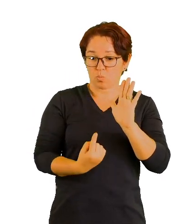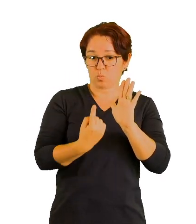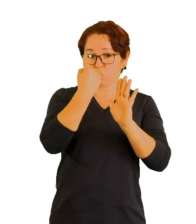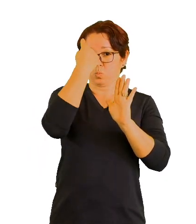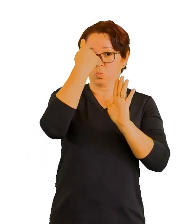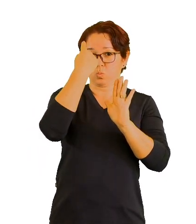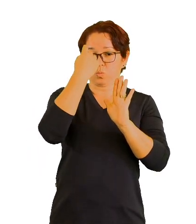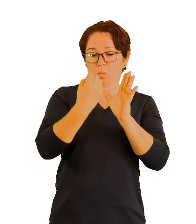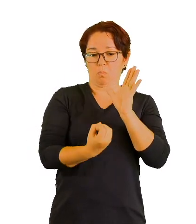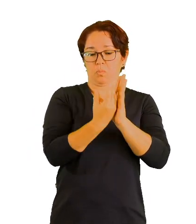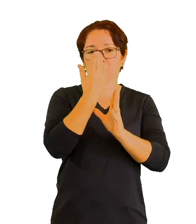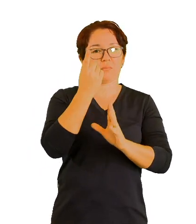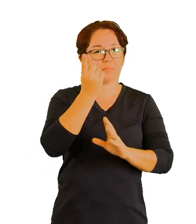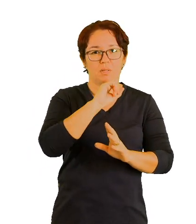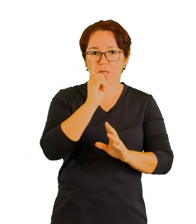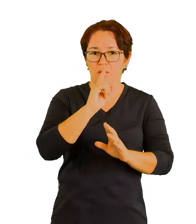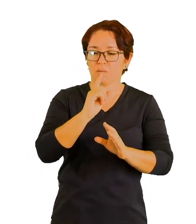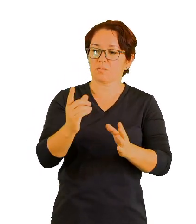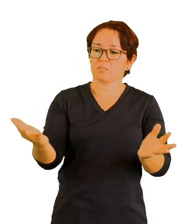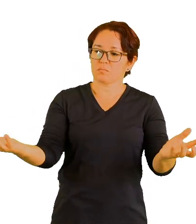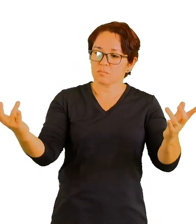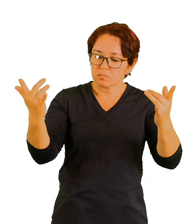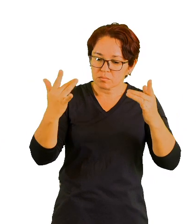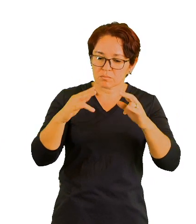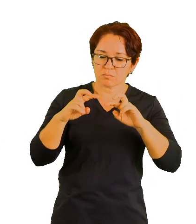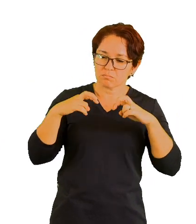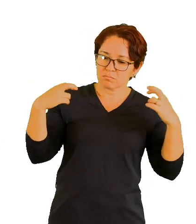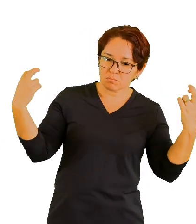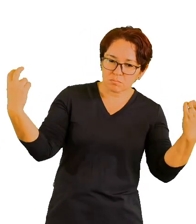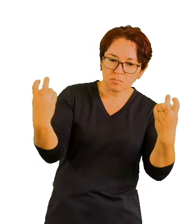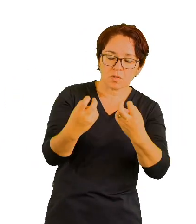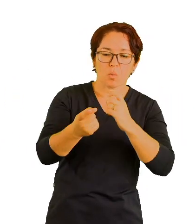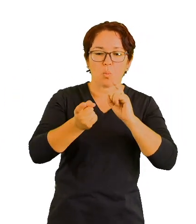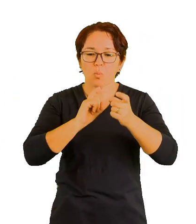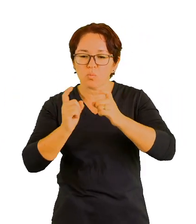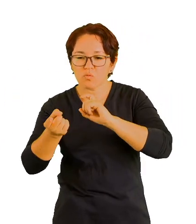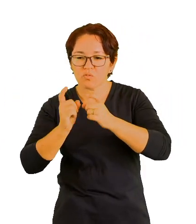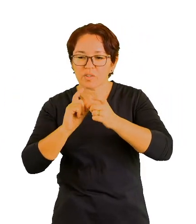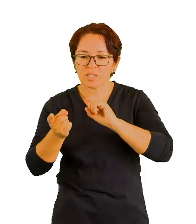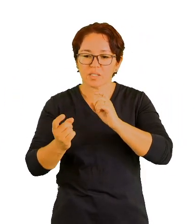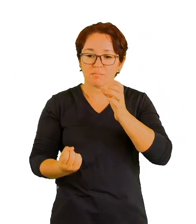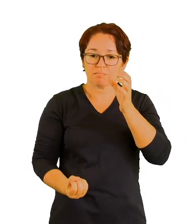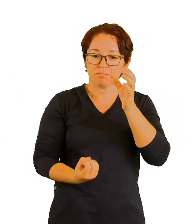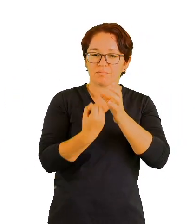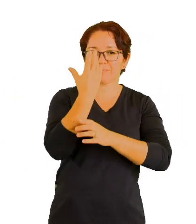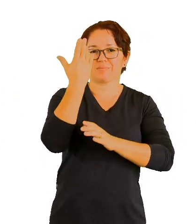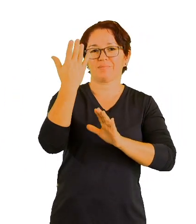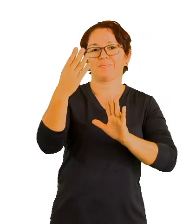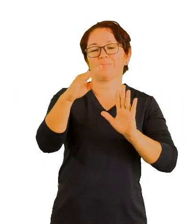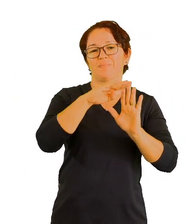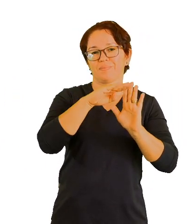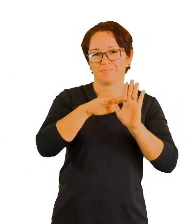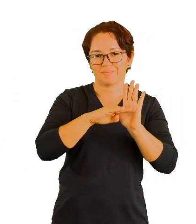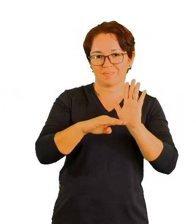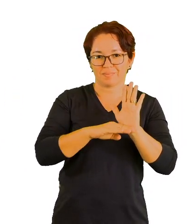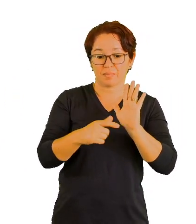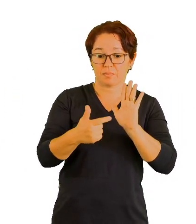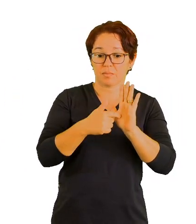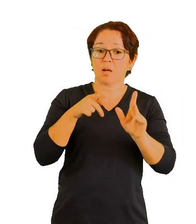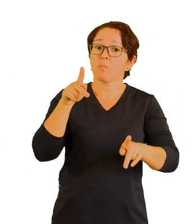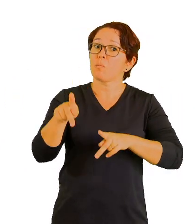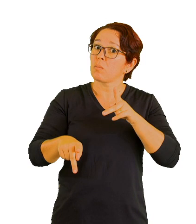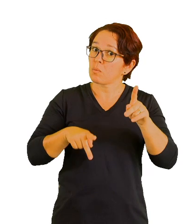os envolvidos na comunidade escolar, como eu disse antes, né? Trata-se de um documento público, porque